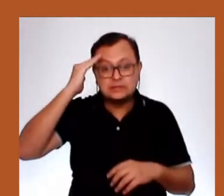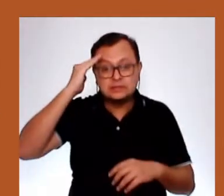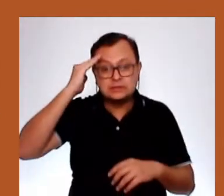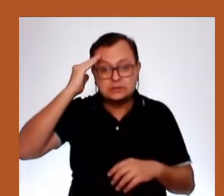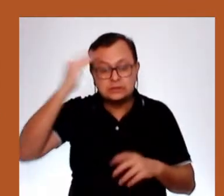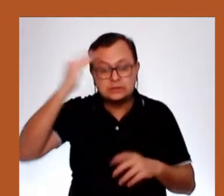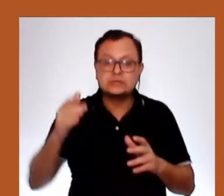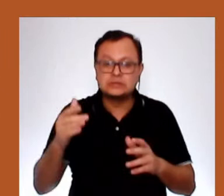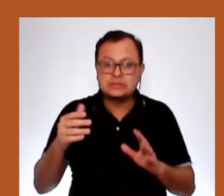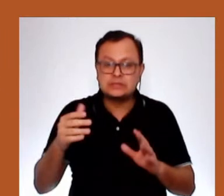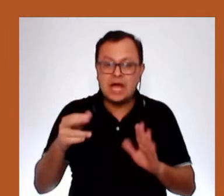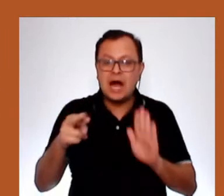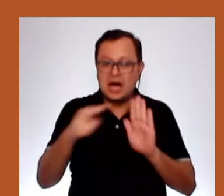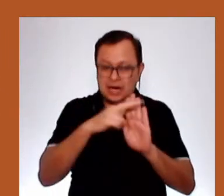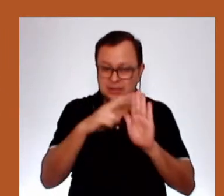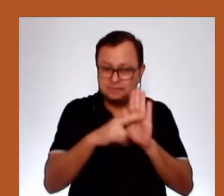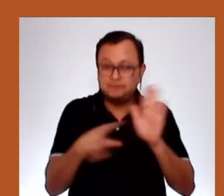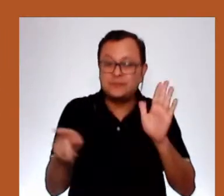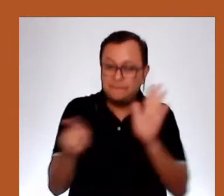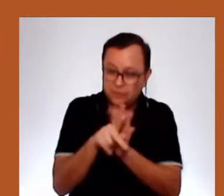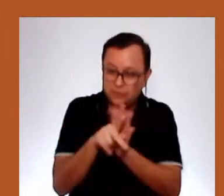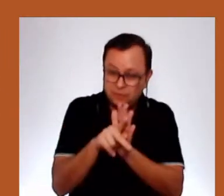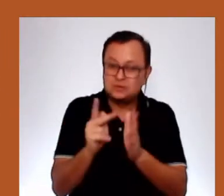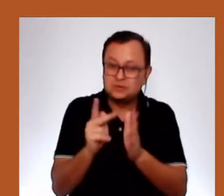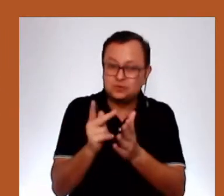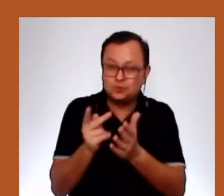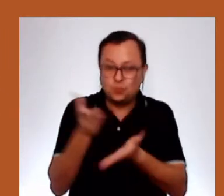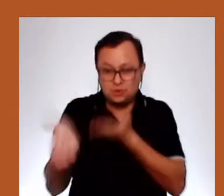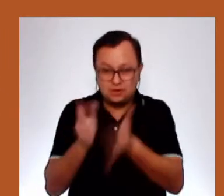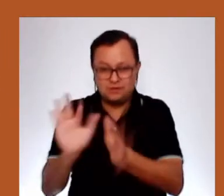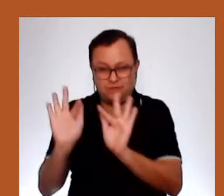preceitos básicos, né, dos cuidados paliativos.